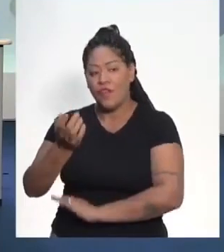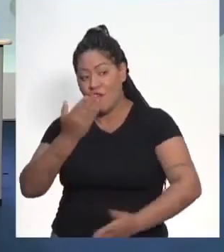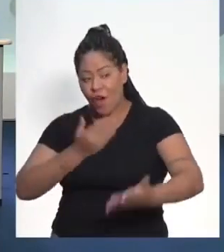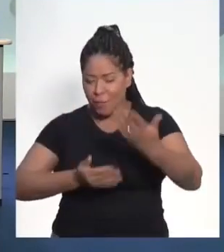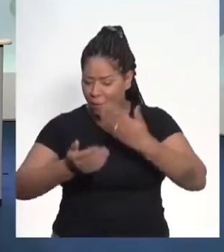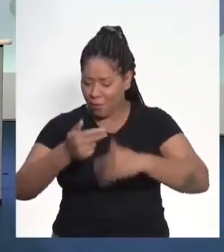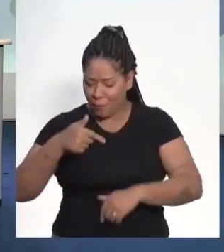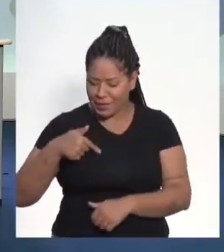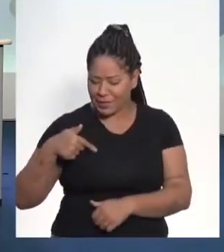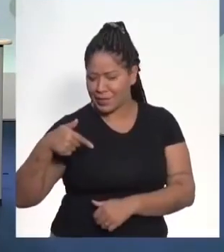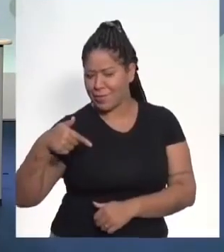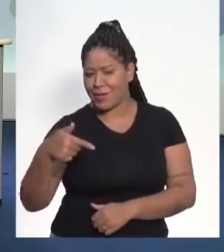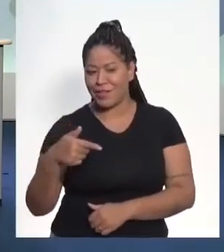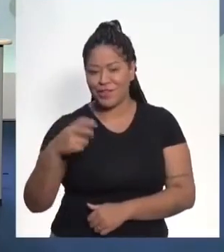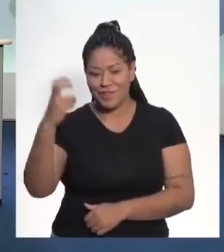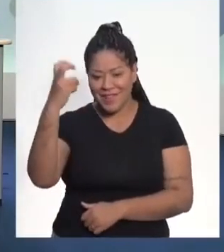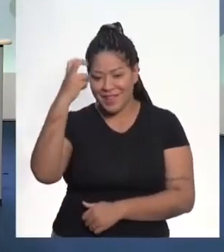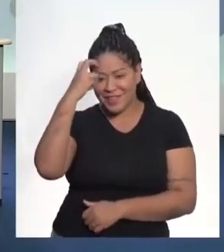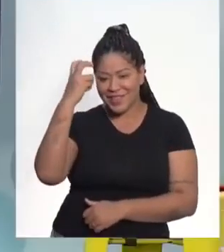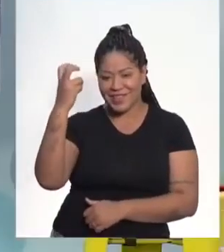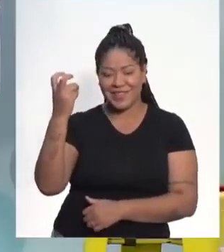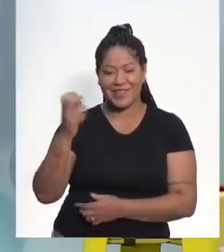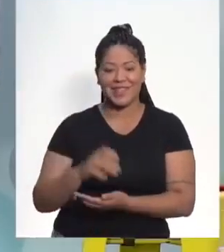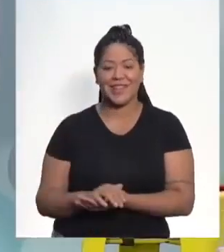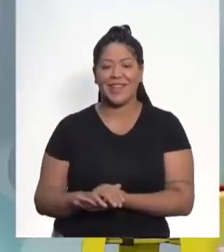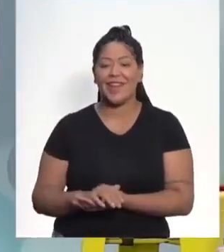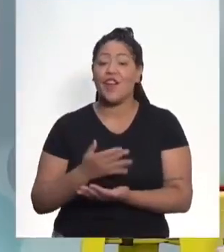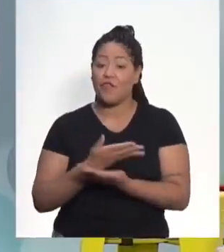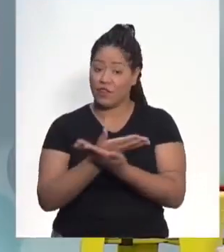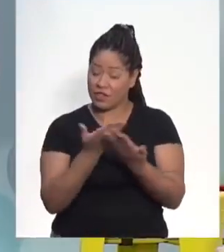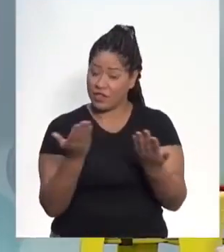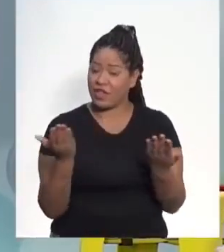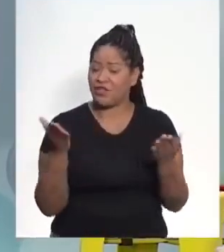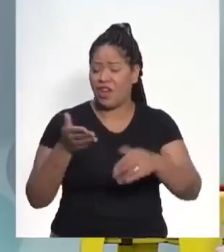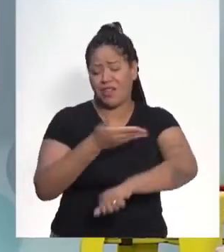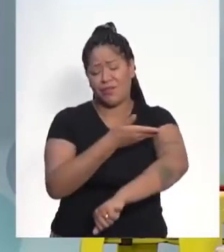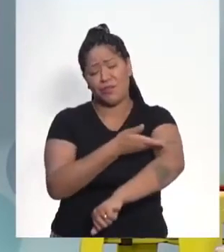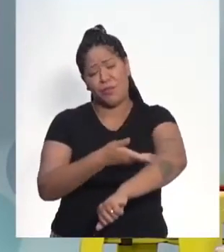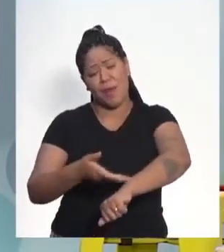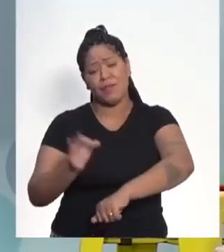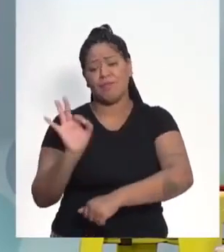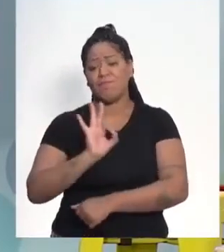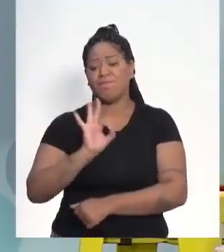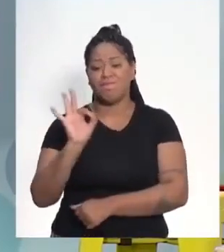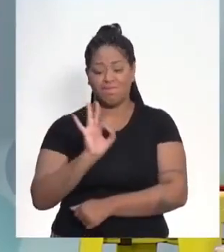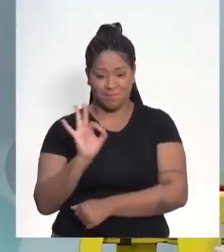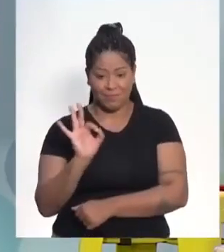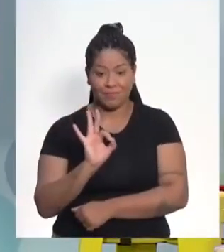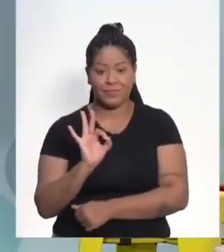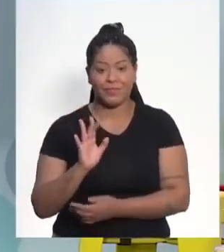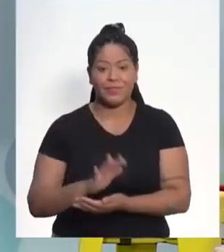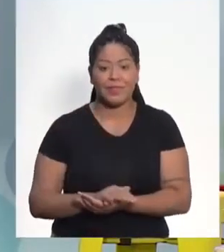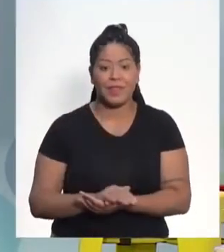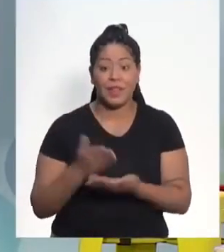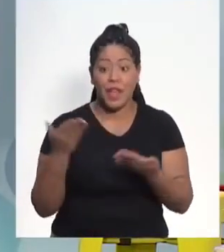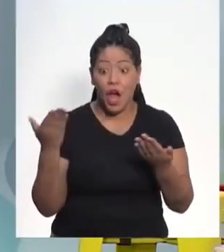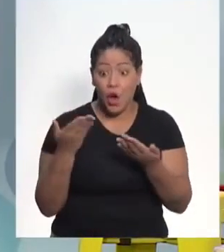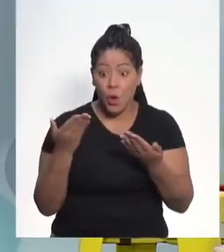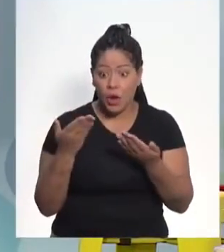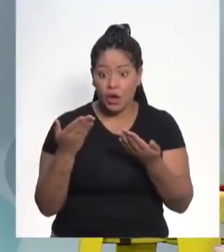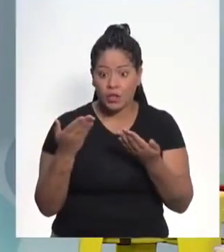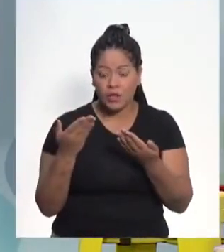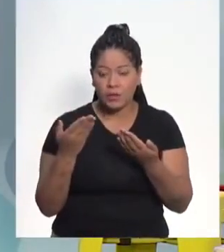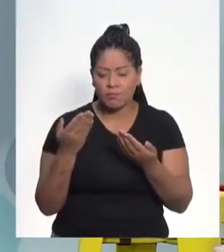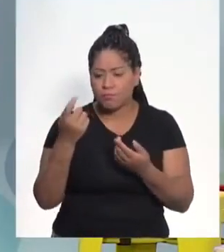já. O pessoal está bastante acostumado com essa ideia de porcentagem e a gente vai trocar uma ideia